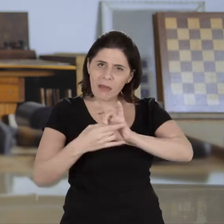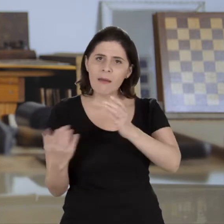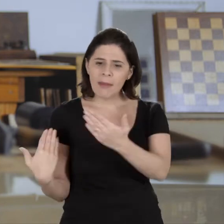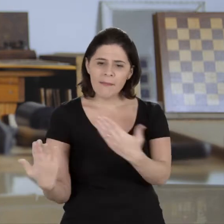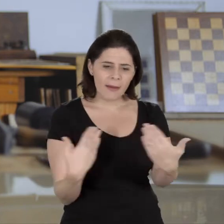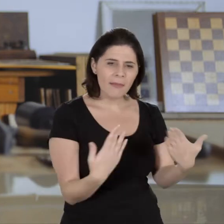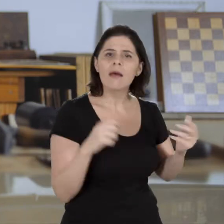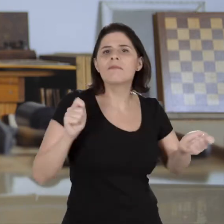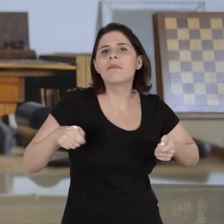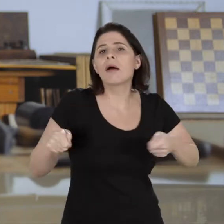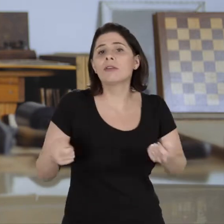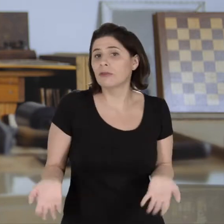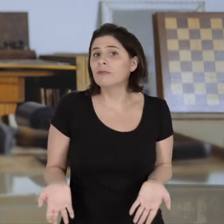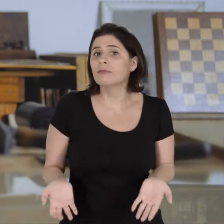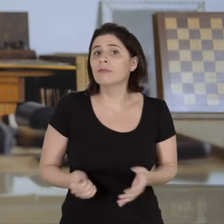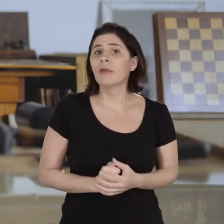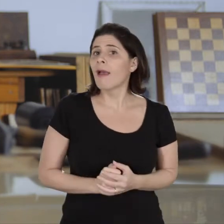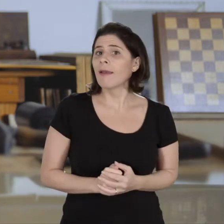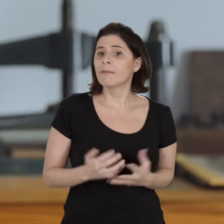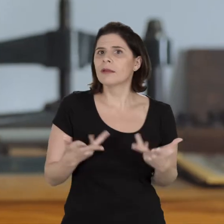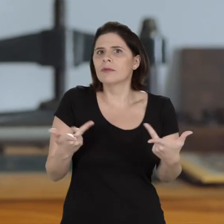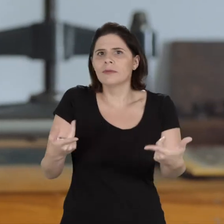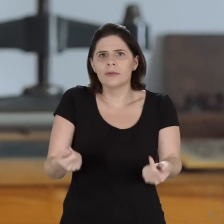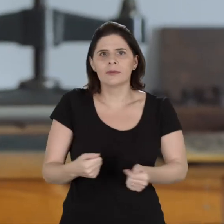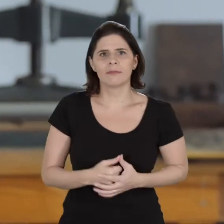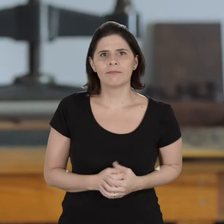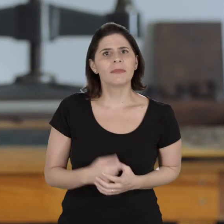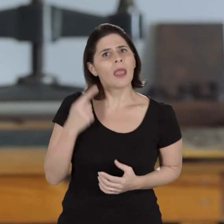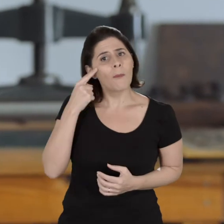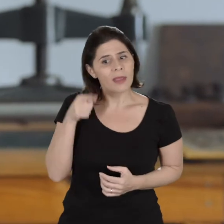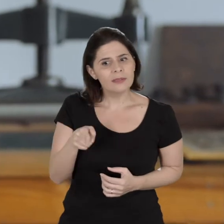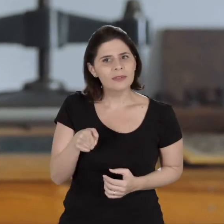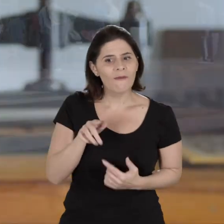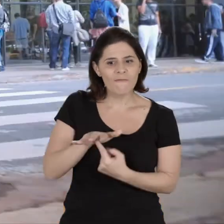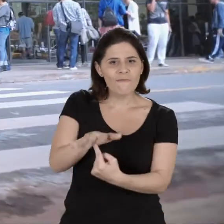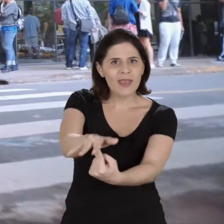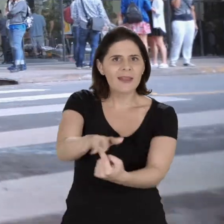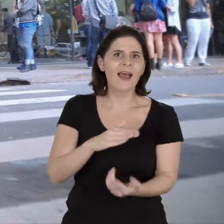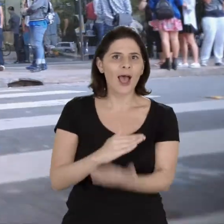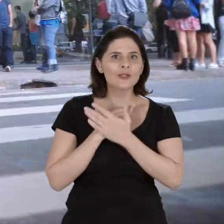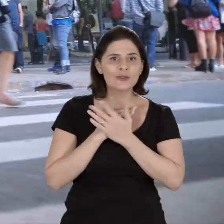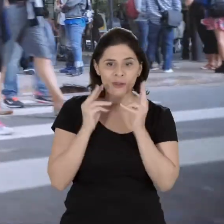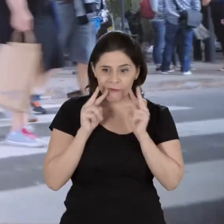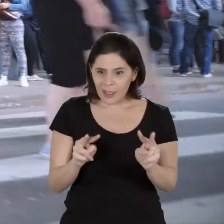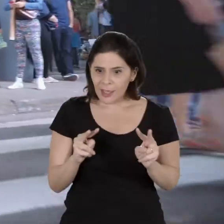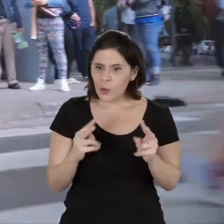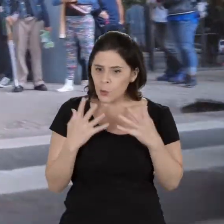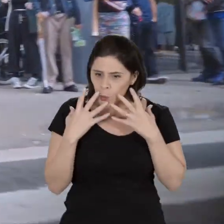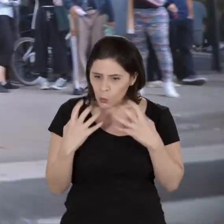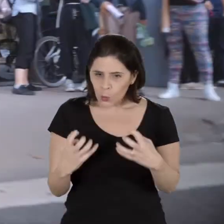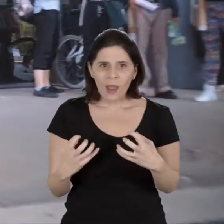conversar. É um universo incrível. Eu acho que isso que é um encanto dessas feiras também, é você poder observar